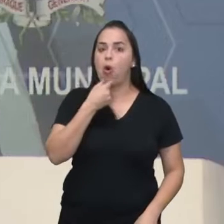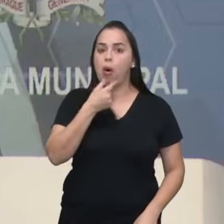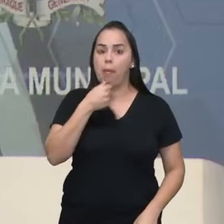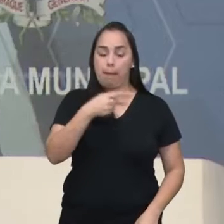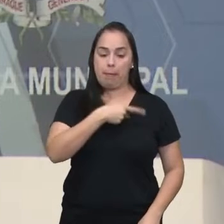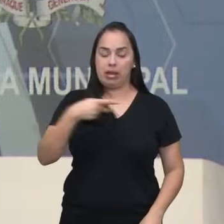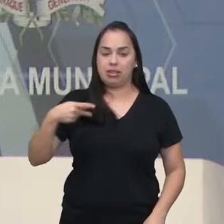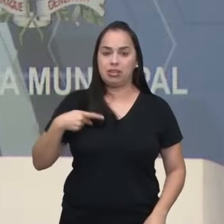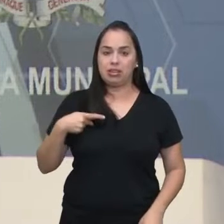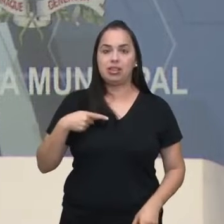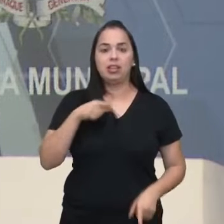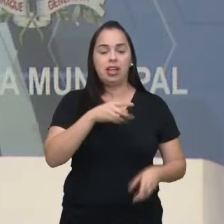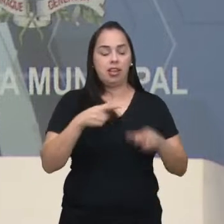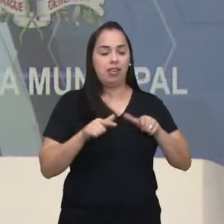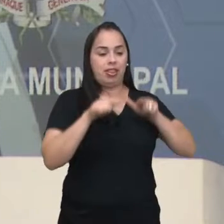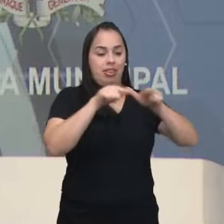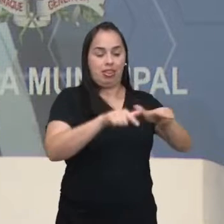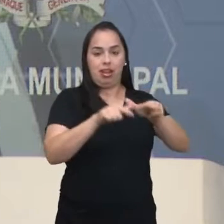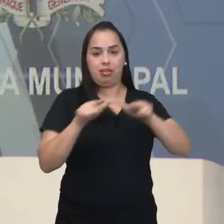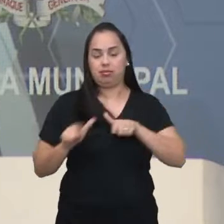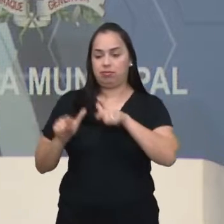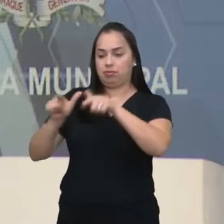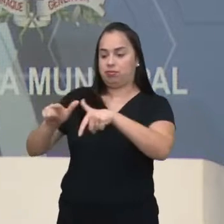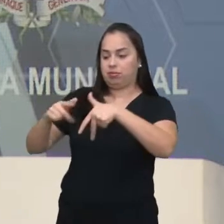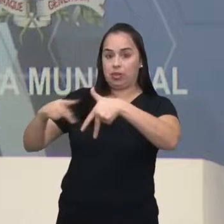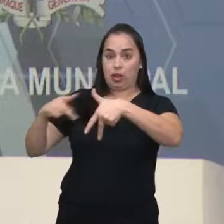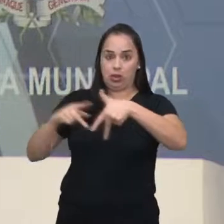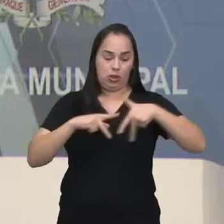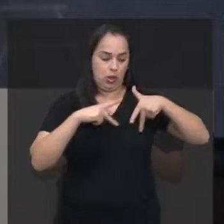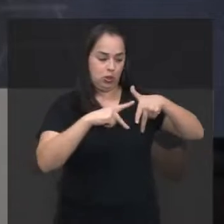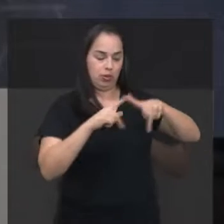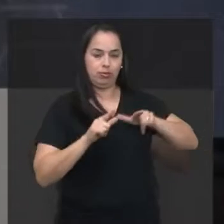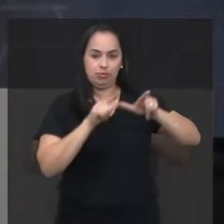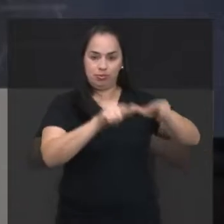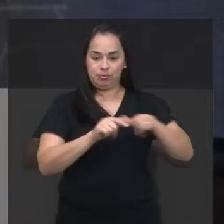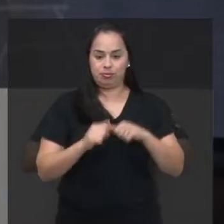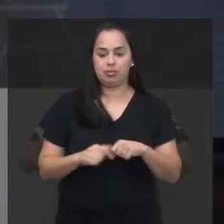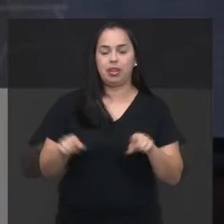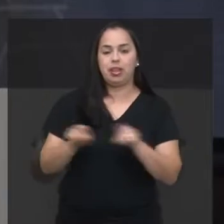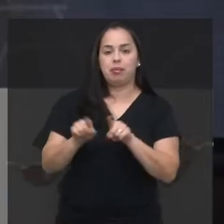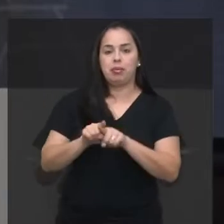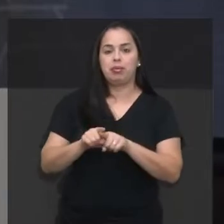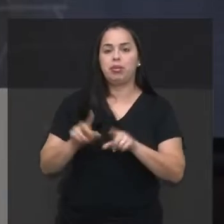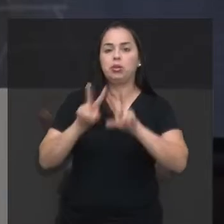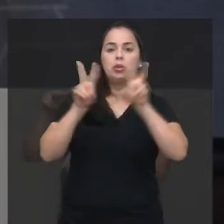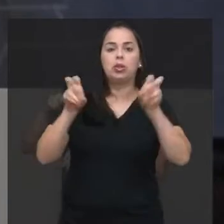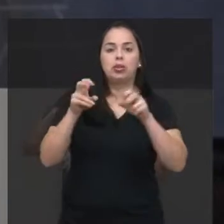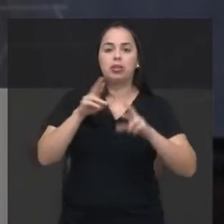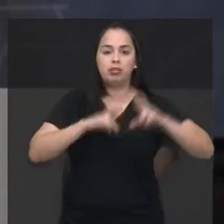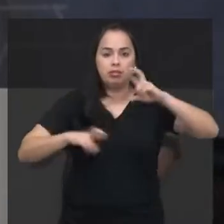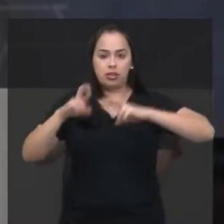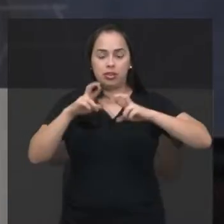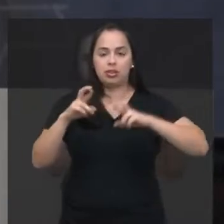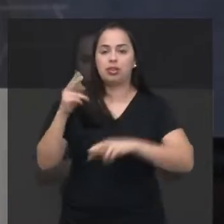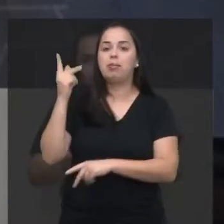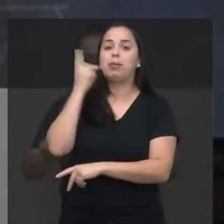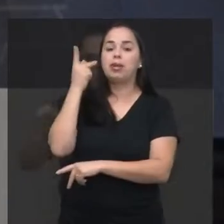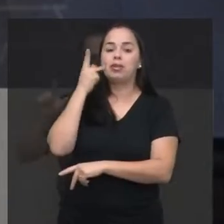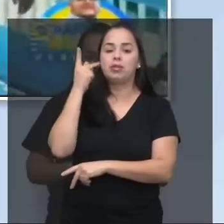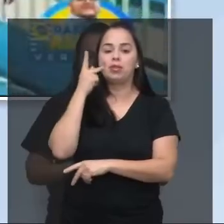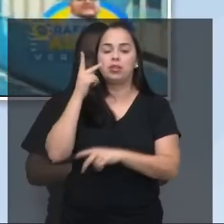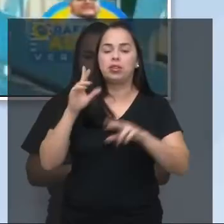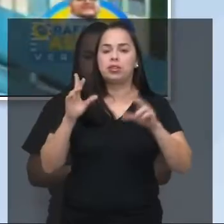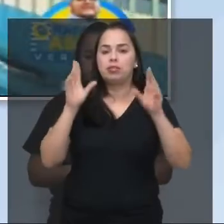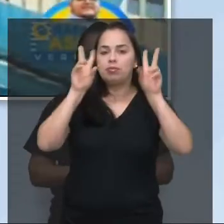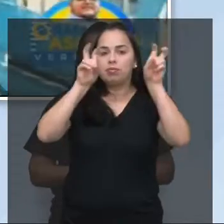aos quais o vereador irá conceder o título de cidadão José em se tratando o tema da fiscalização o vereador Rafael